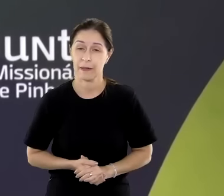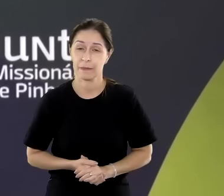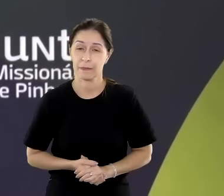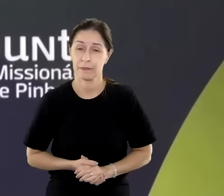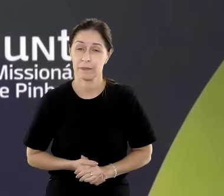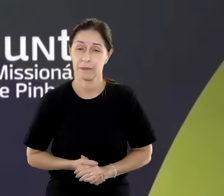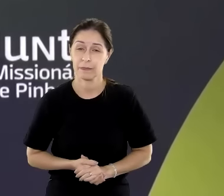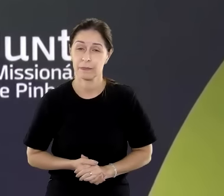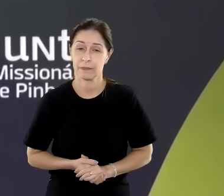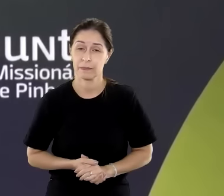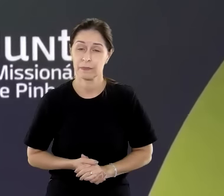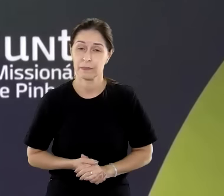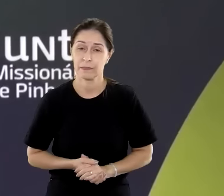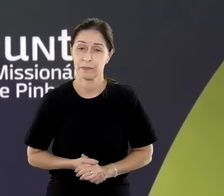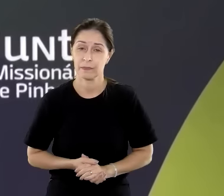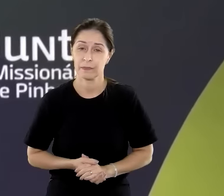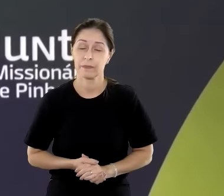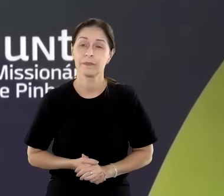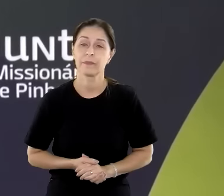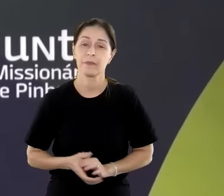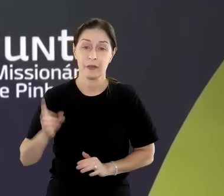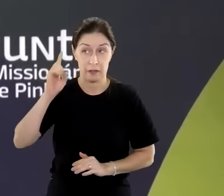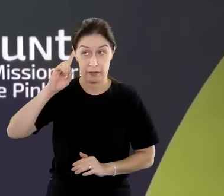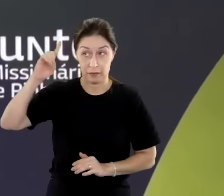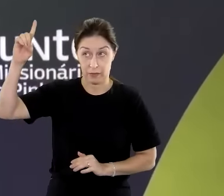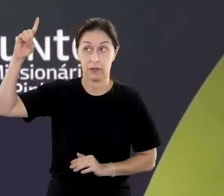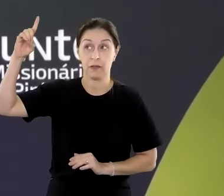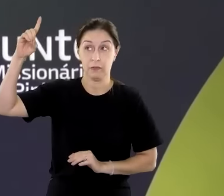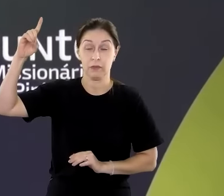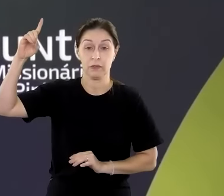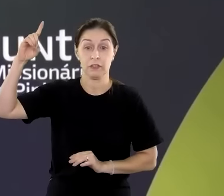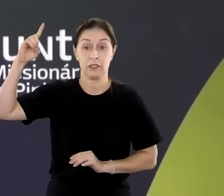E Deus está nos advertindo hoje sobre esse assunto.